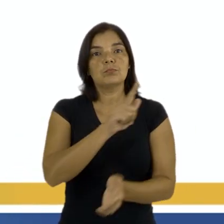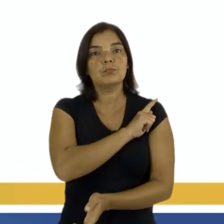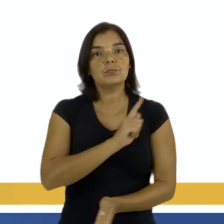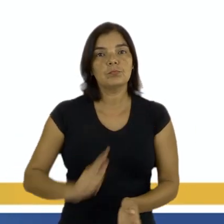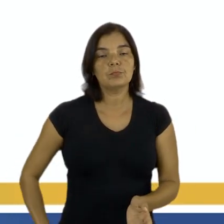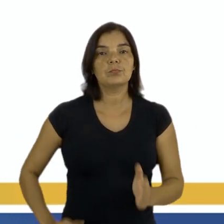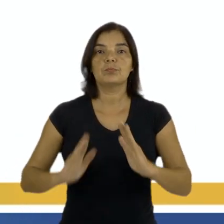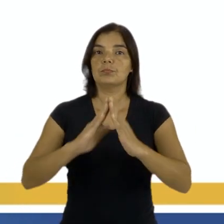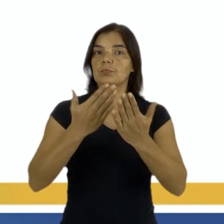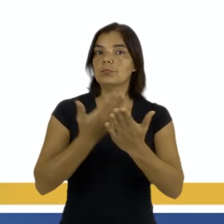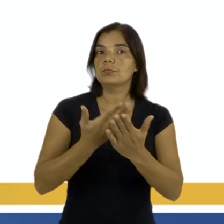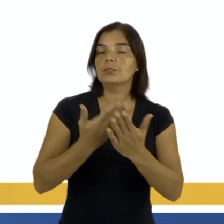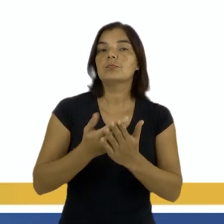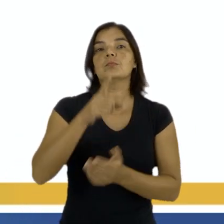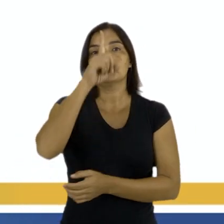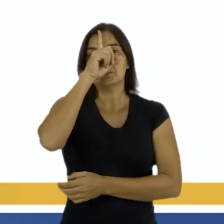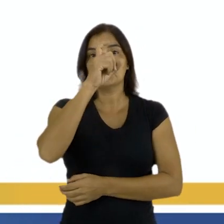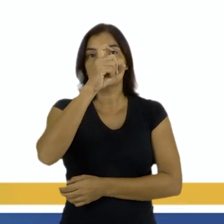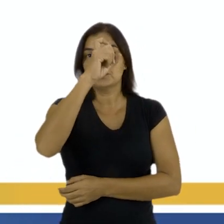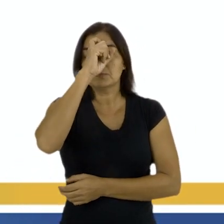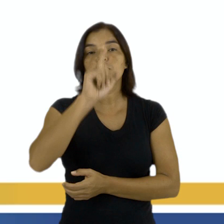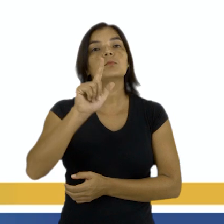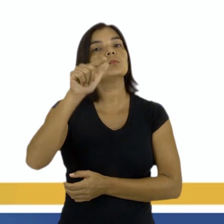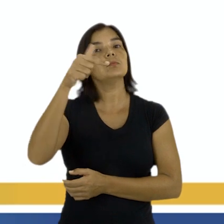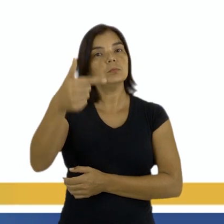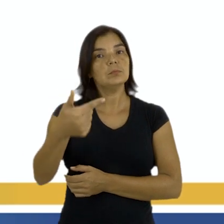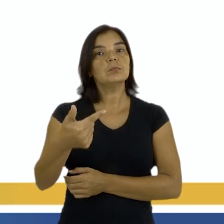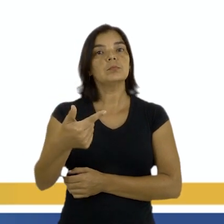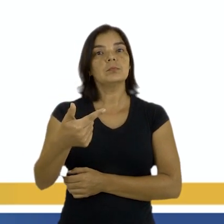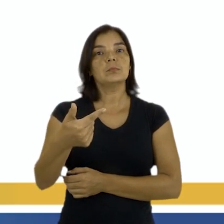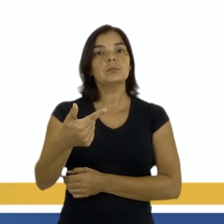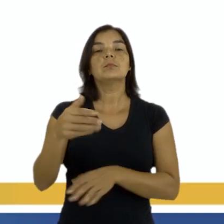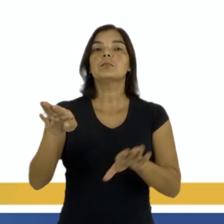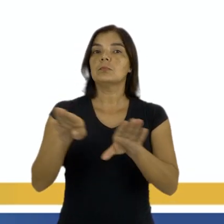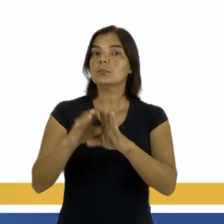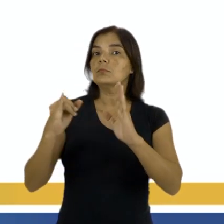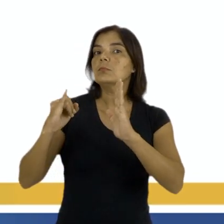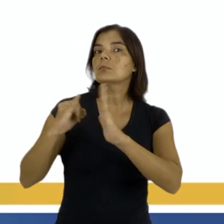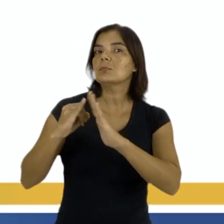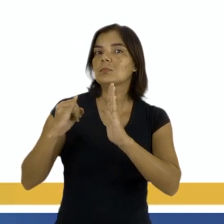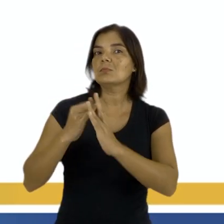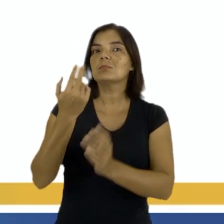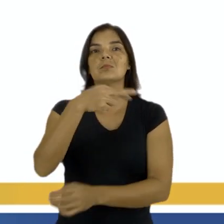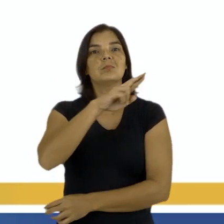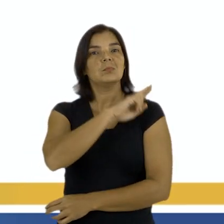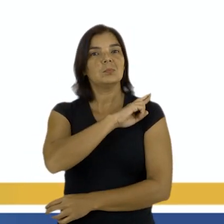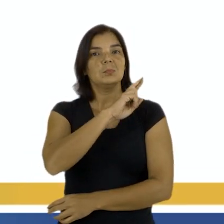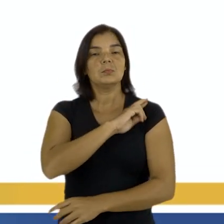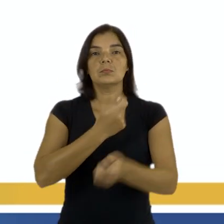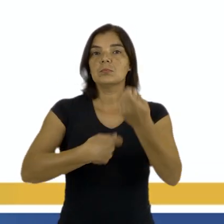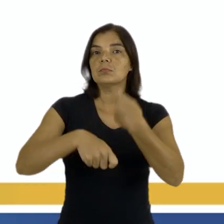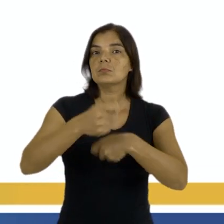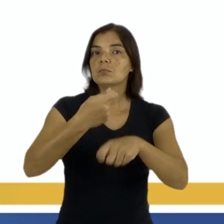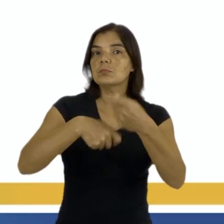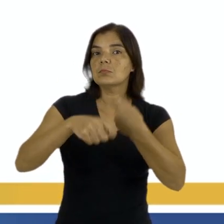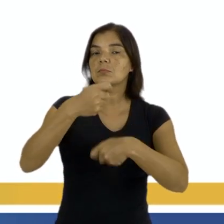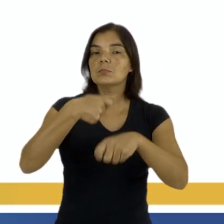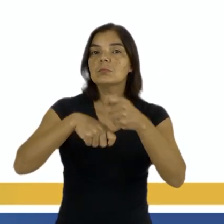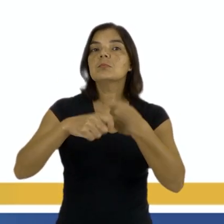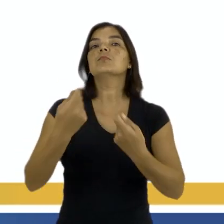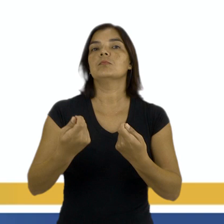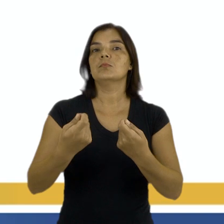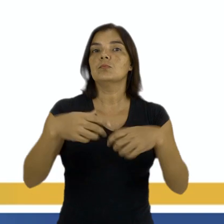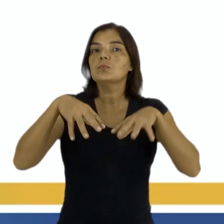as escolas, os hospitais e outros, né? Essas instituições, elas são responsáveis por administrar um